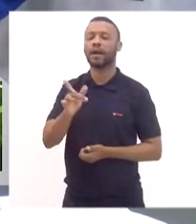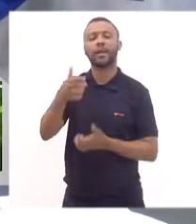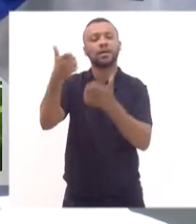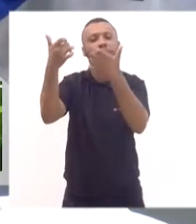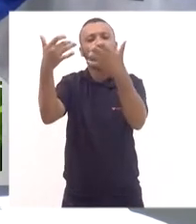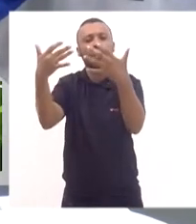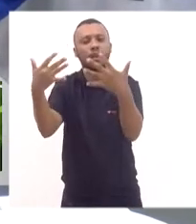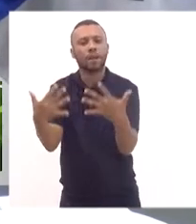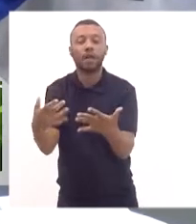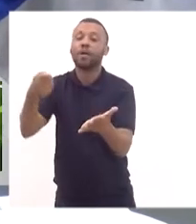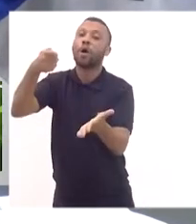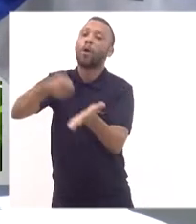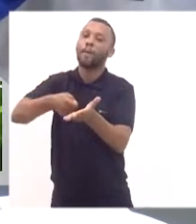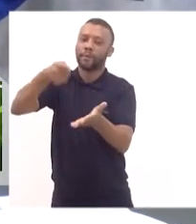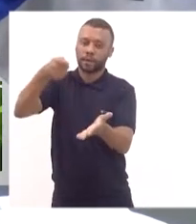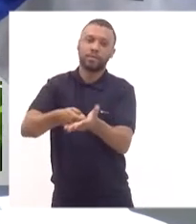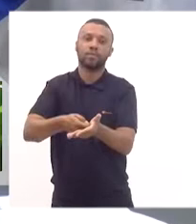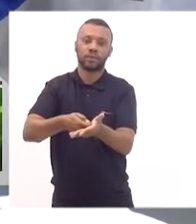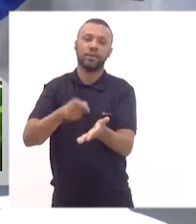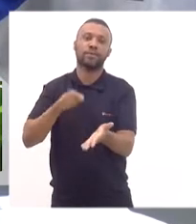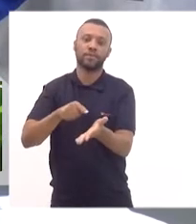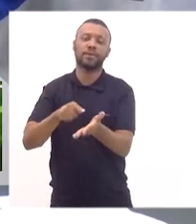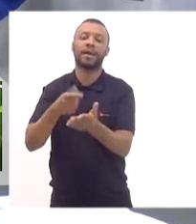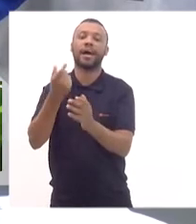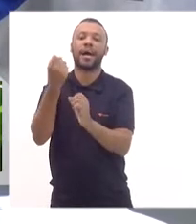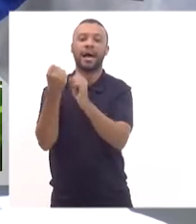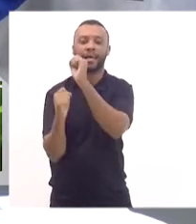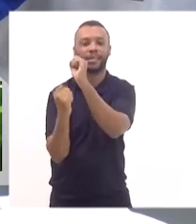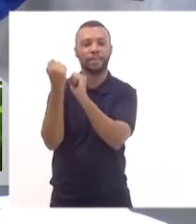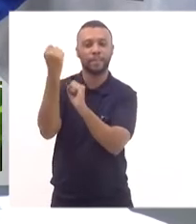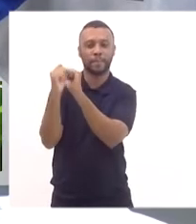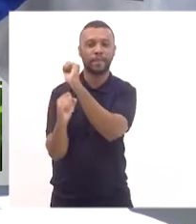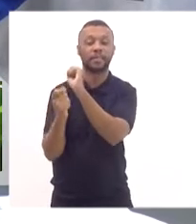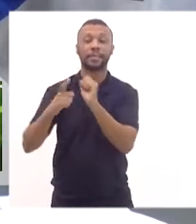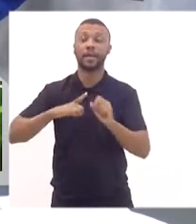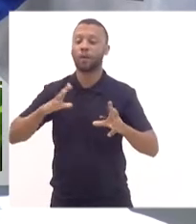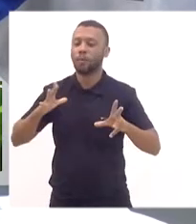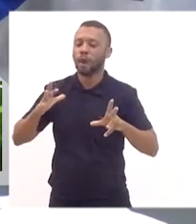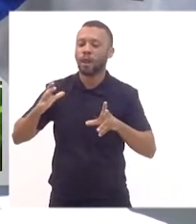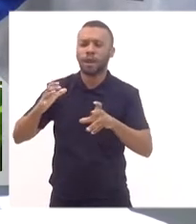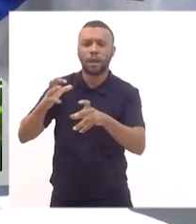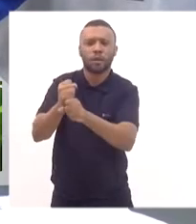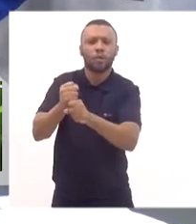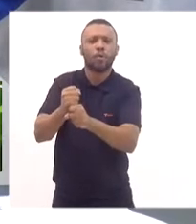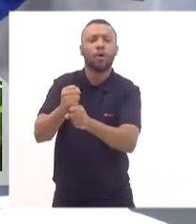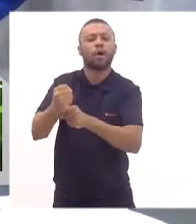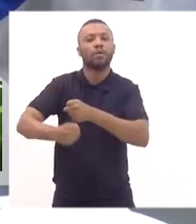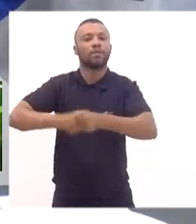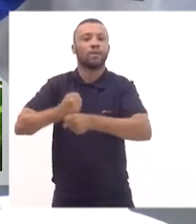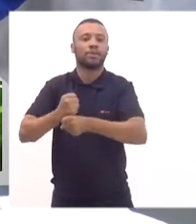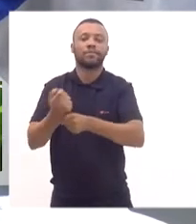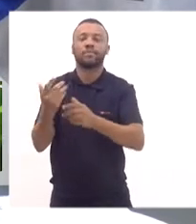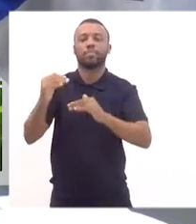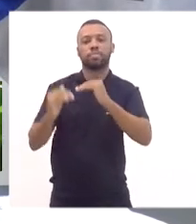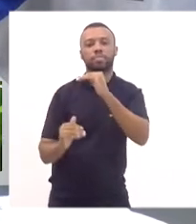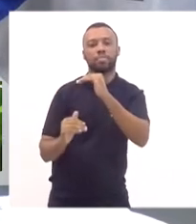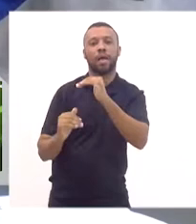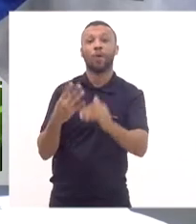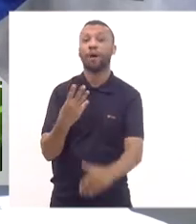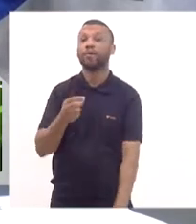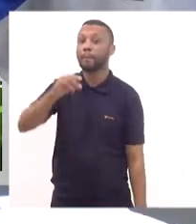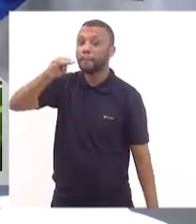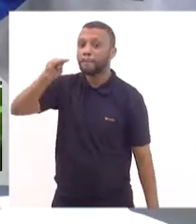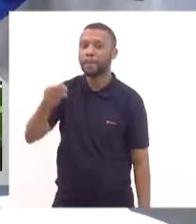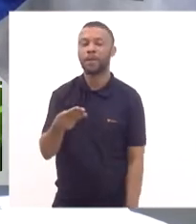da obrigatoriedade as empresas que tenham receita bruta anual inferior a 4 milhões